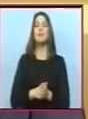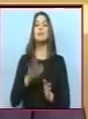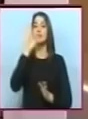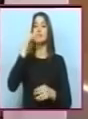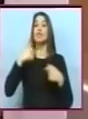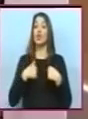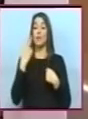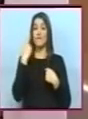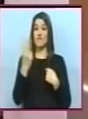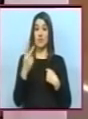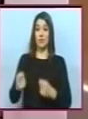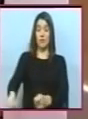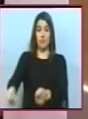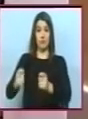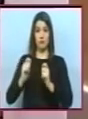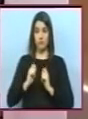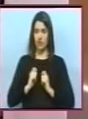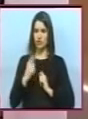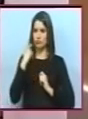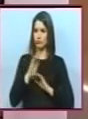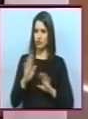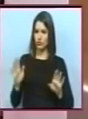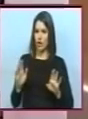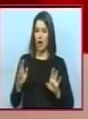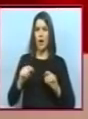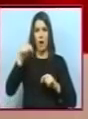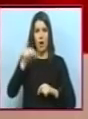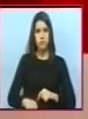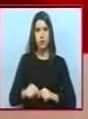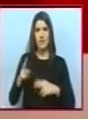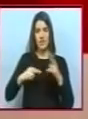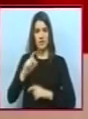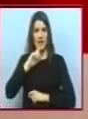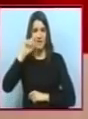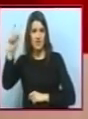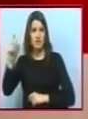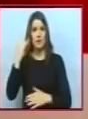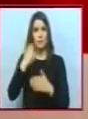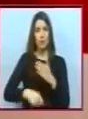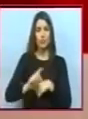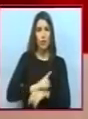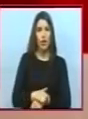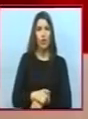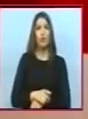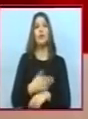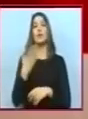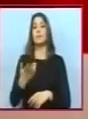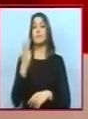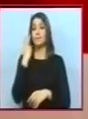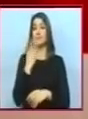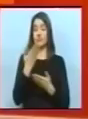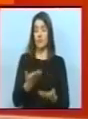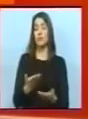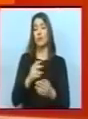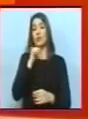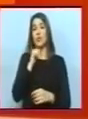vida, tenho que declarar, começo a pagar impostos, como é? Bom, para receber em vida tem que ser por via de um mecanismo legal, não é?